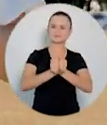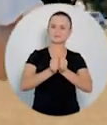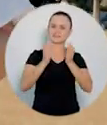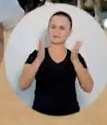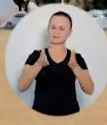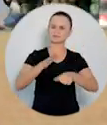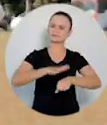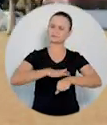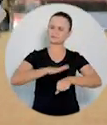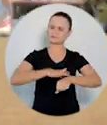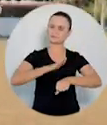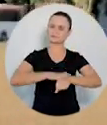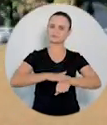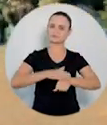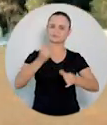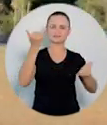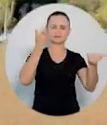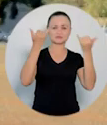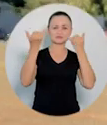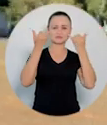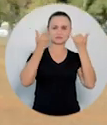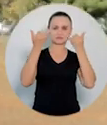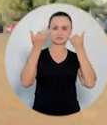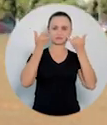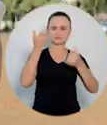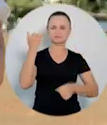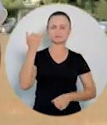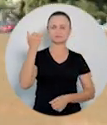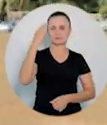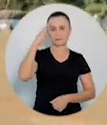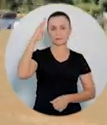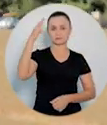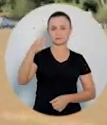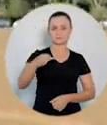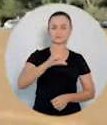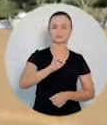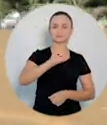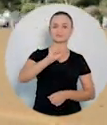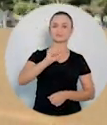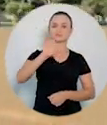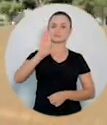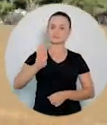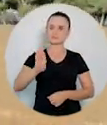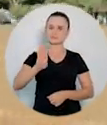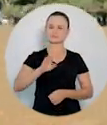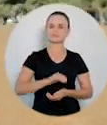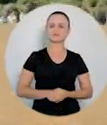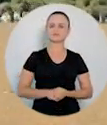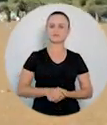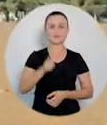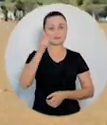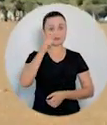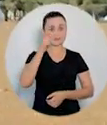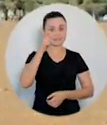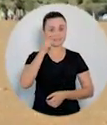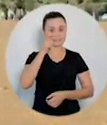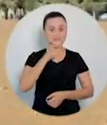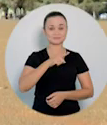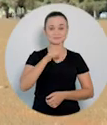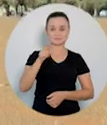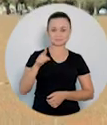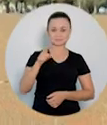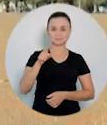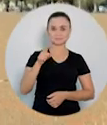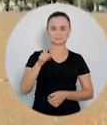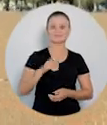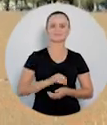as principais informações da Ordem dos Advogados do Brasil. Espero que estejam preparados e preparadas, porque tem